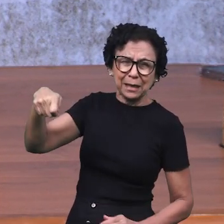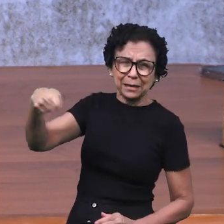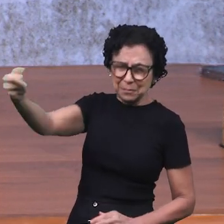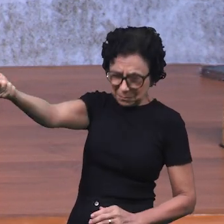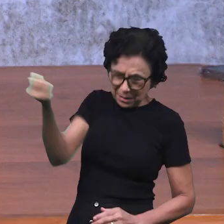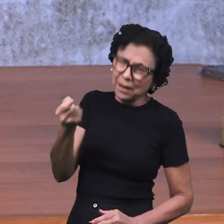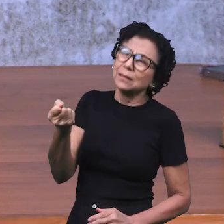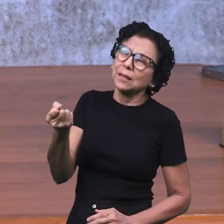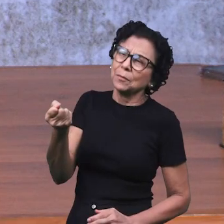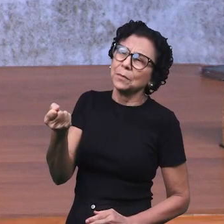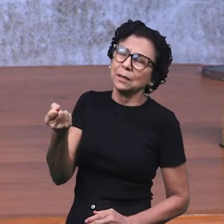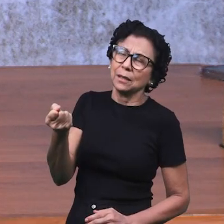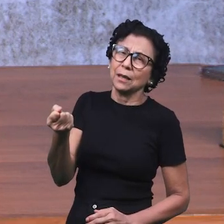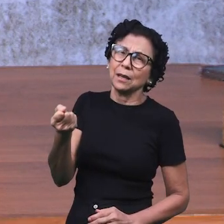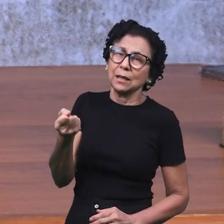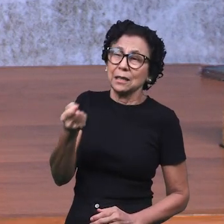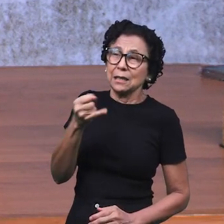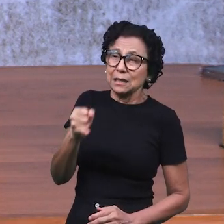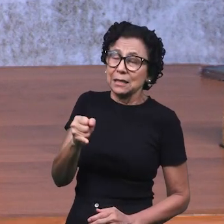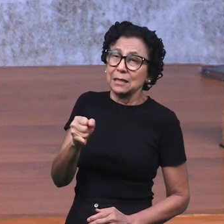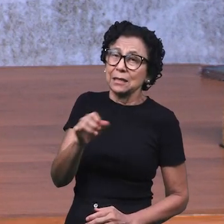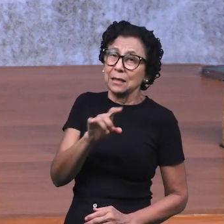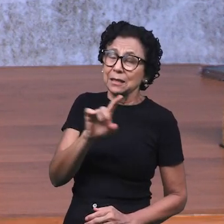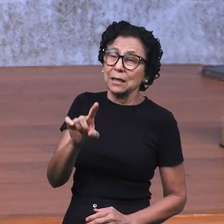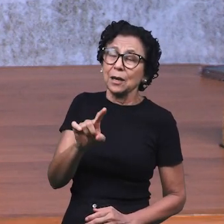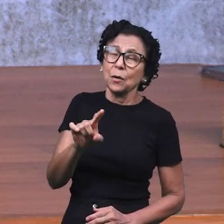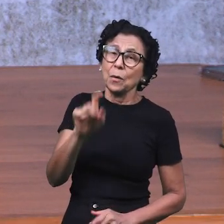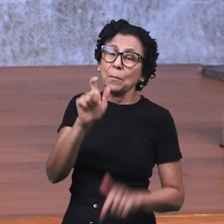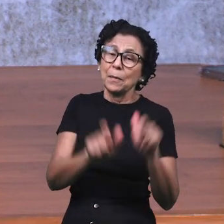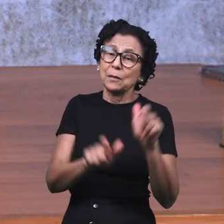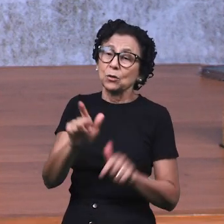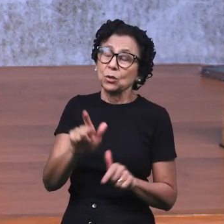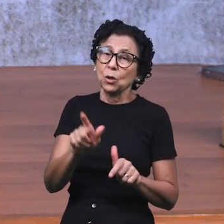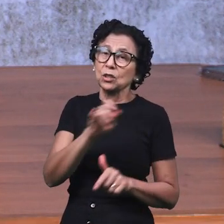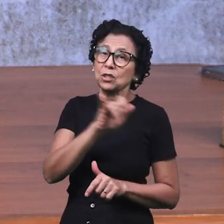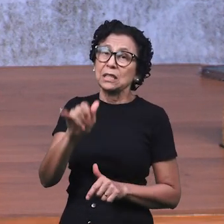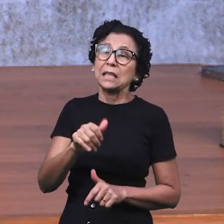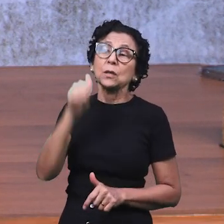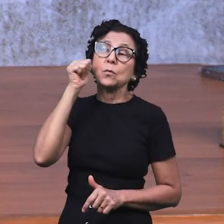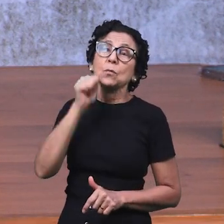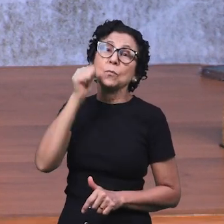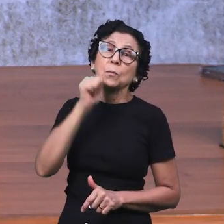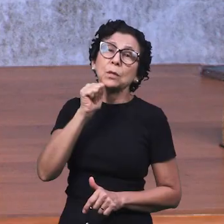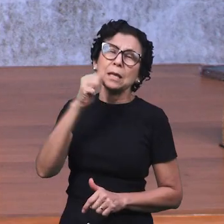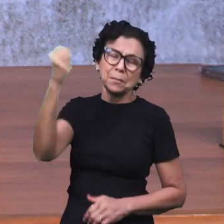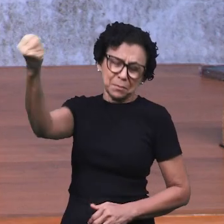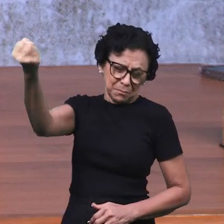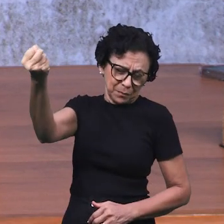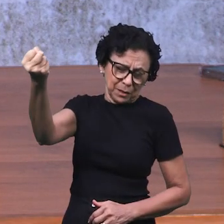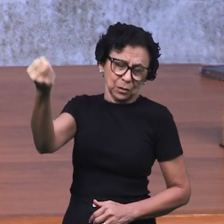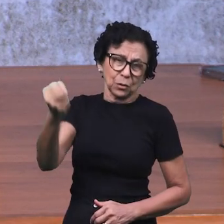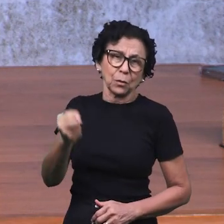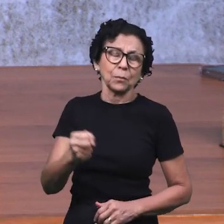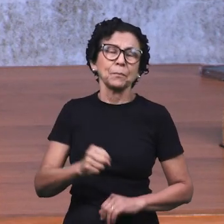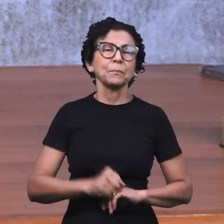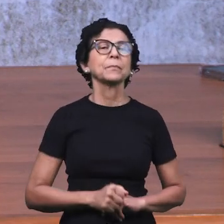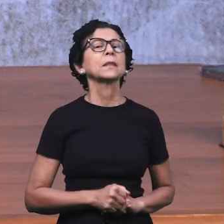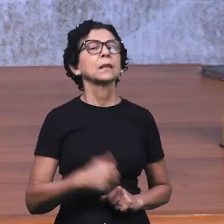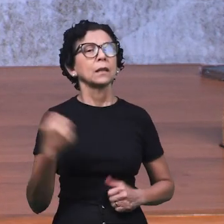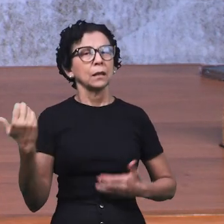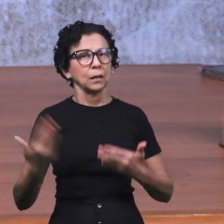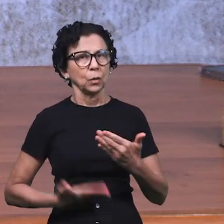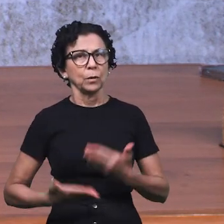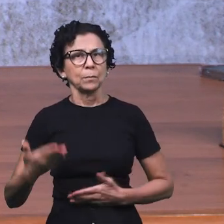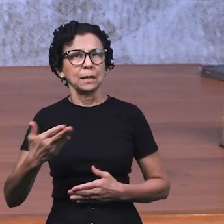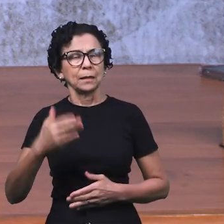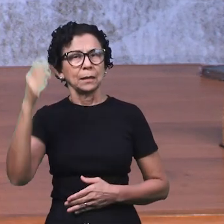mata-me, para que se não diga de mim, uma mulher o matou. E o seu moço o atravessou e